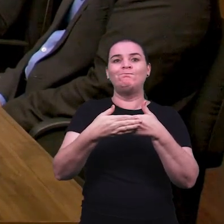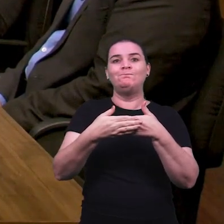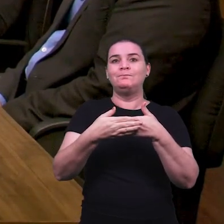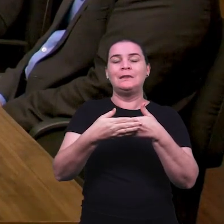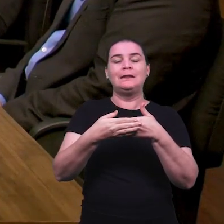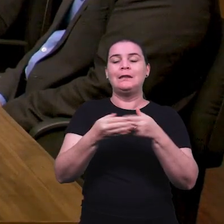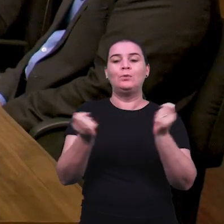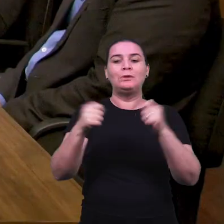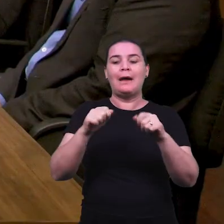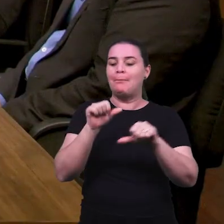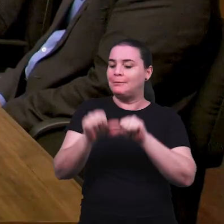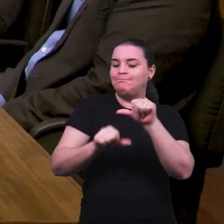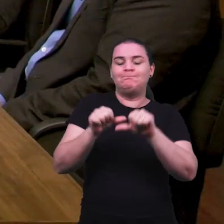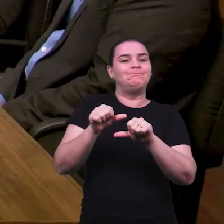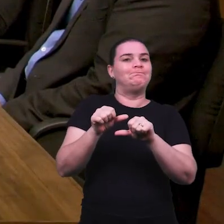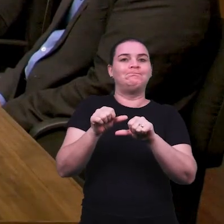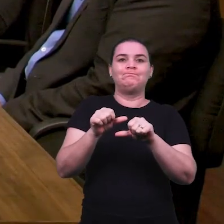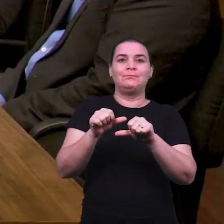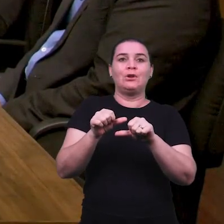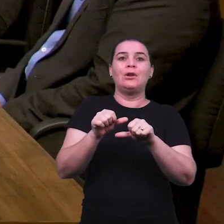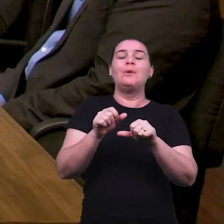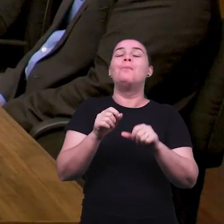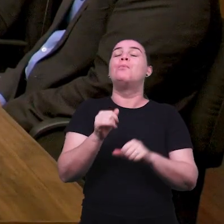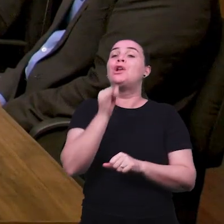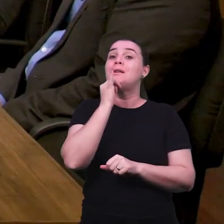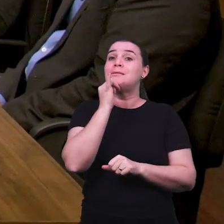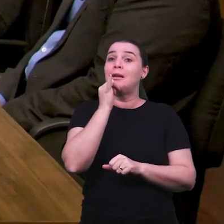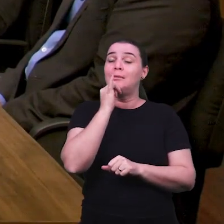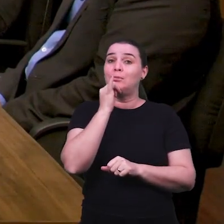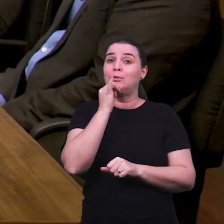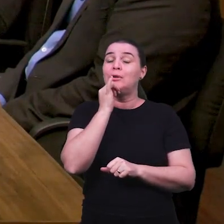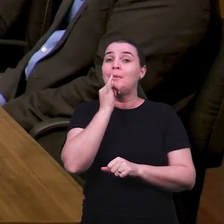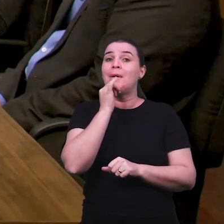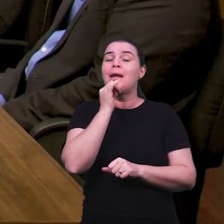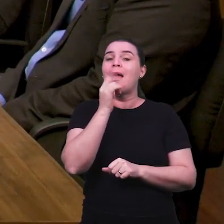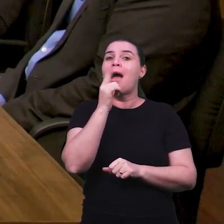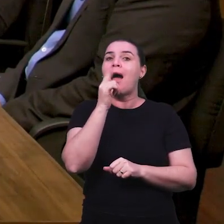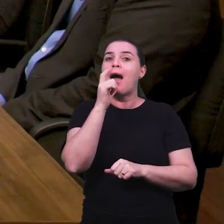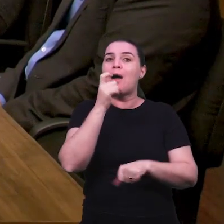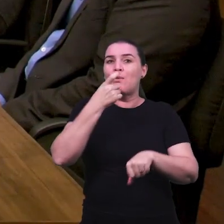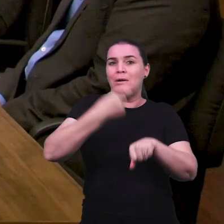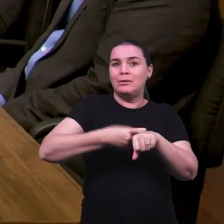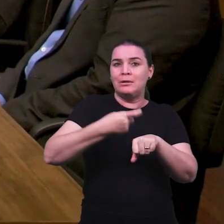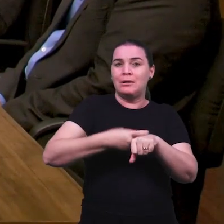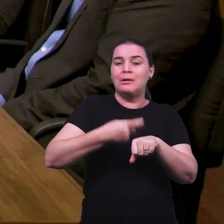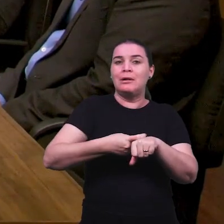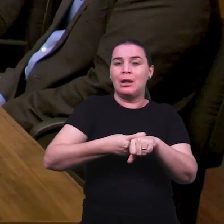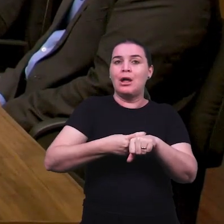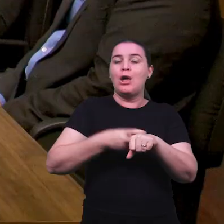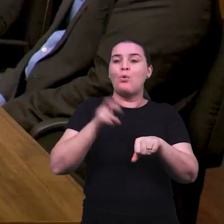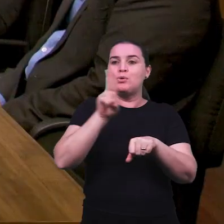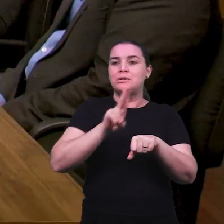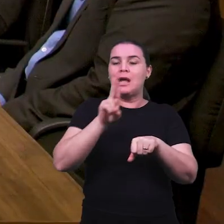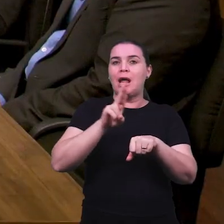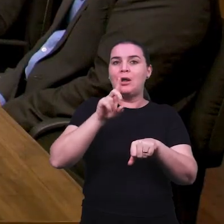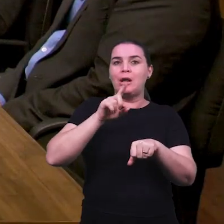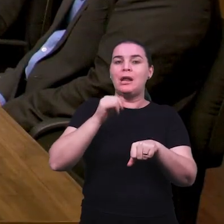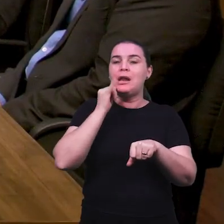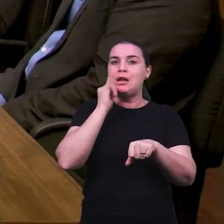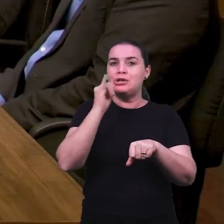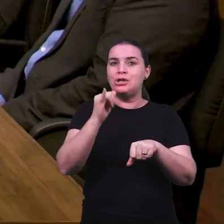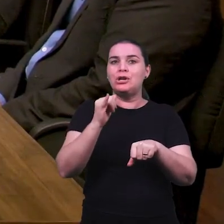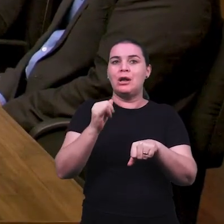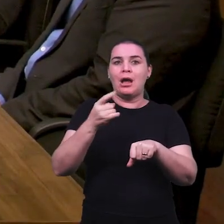irreversível. Então, por exemplo, se eu colocar um gelo aqui, eu gastei uma energia para formar aquele gelo. E agora eu não vou gastar mais